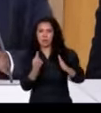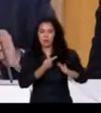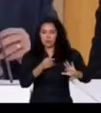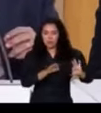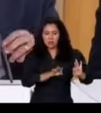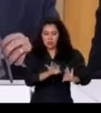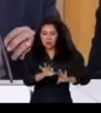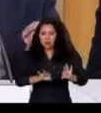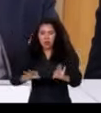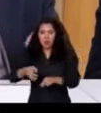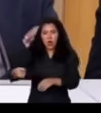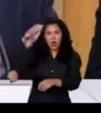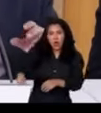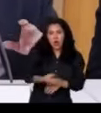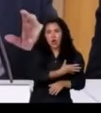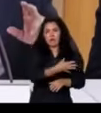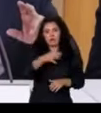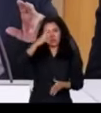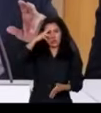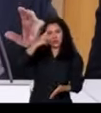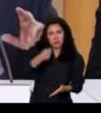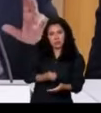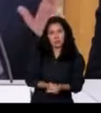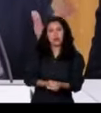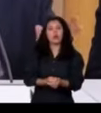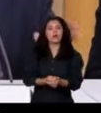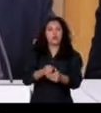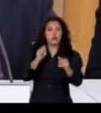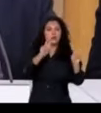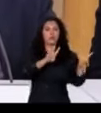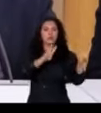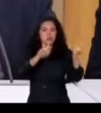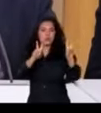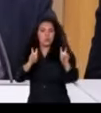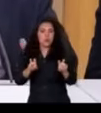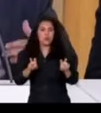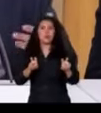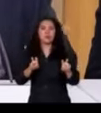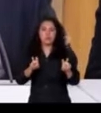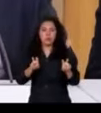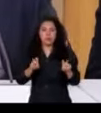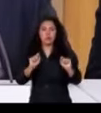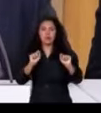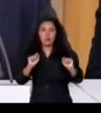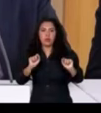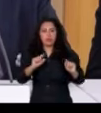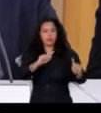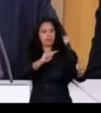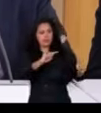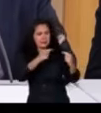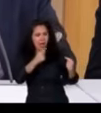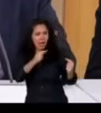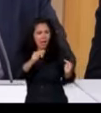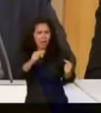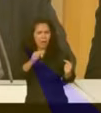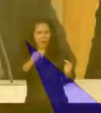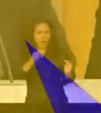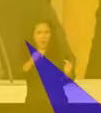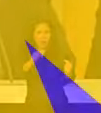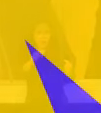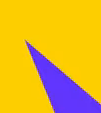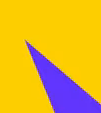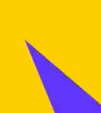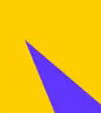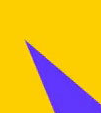visando dar conta de todo o espectro de desafios que estão colocados pros nossos governos